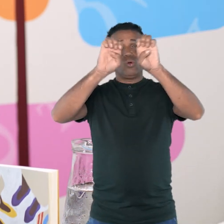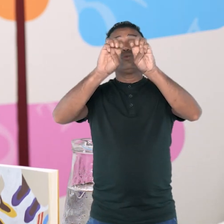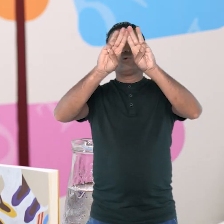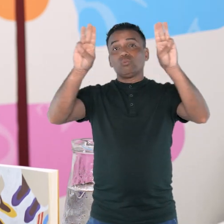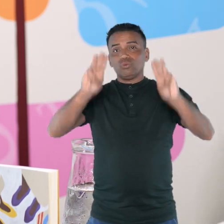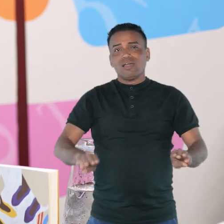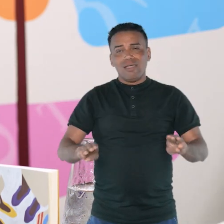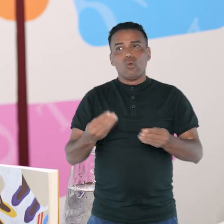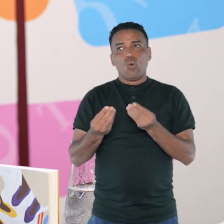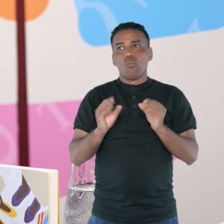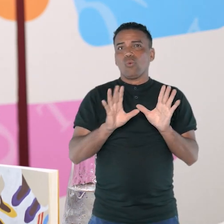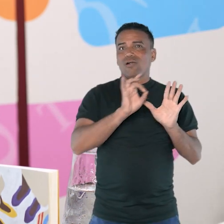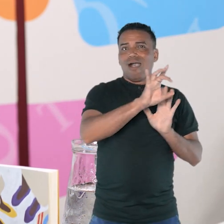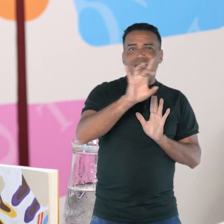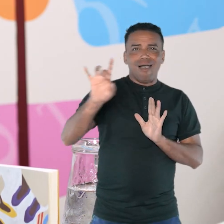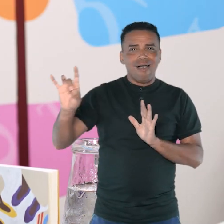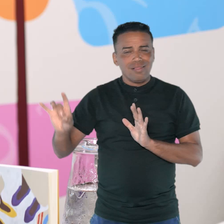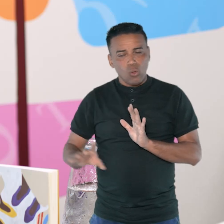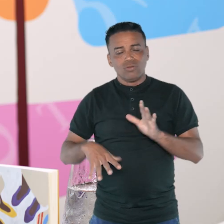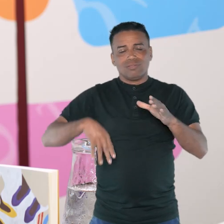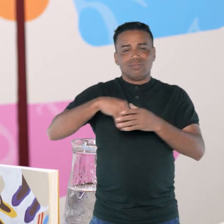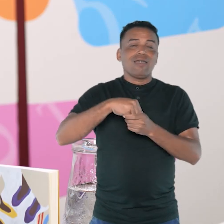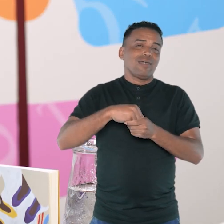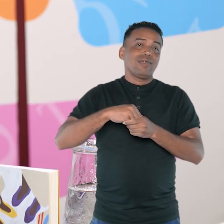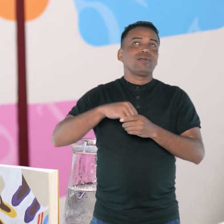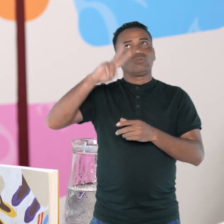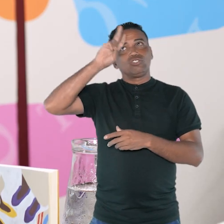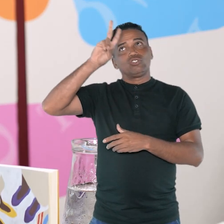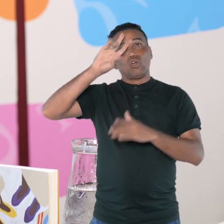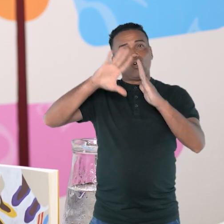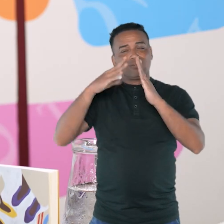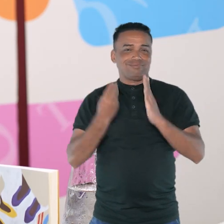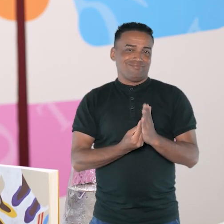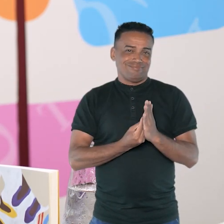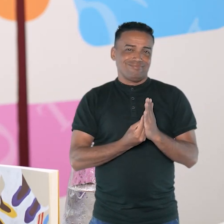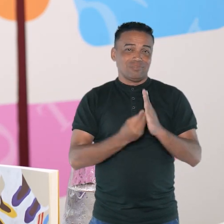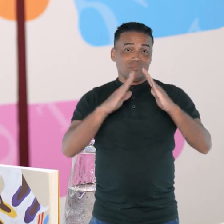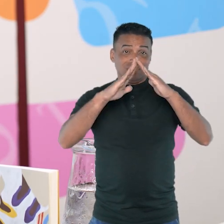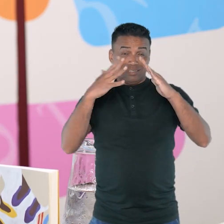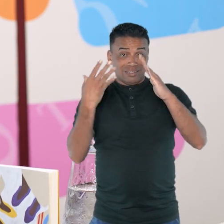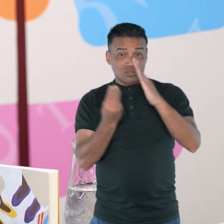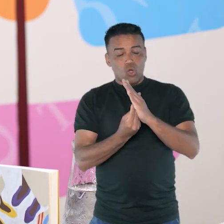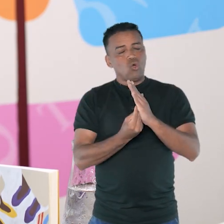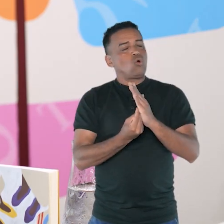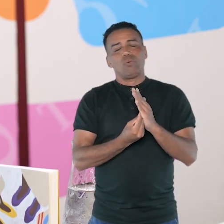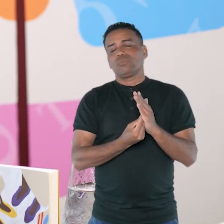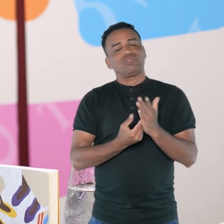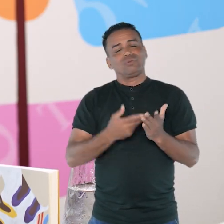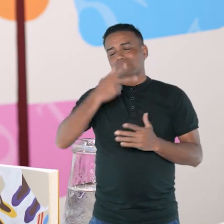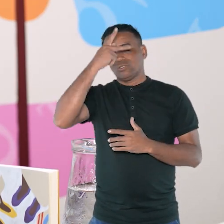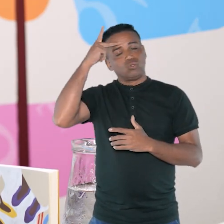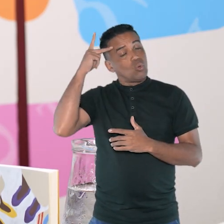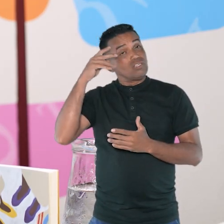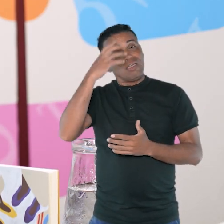aqui a caretagem, a tapuiada, a história do quilombo, né? Então tem muitas mãos, né, das pessoas que